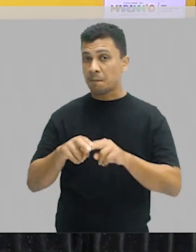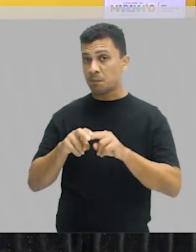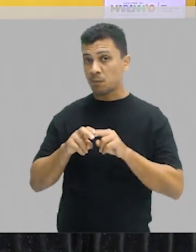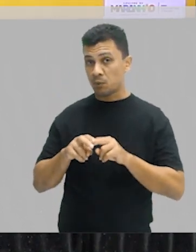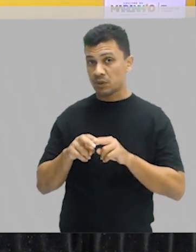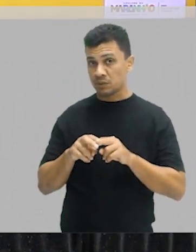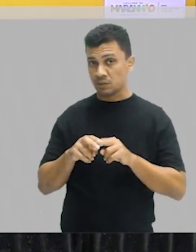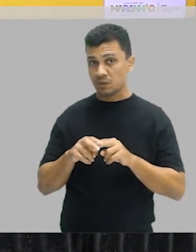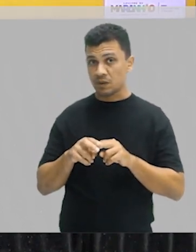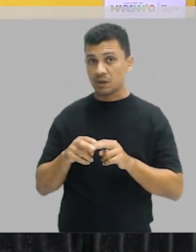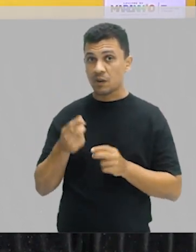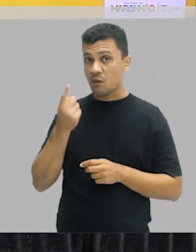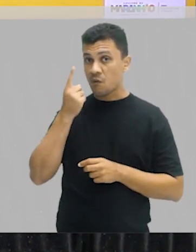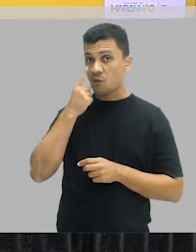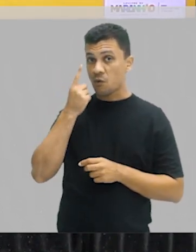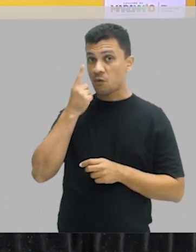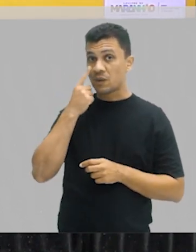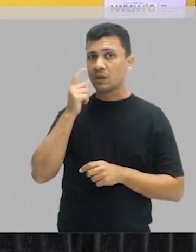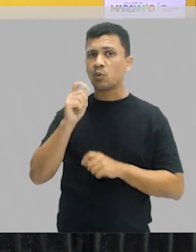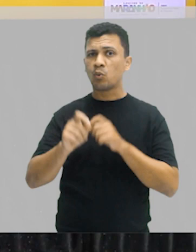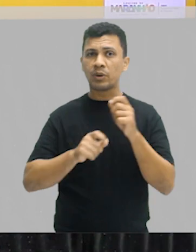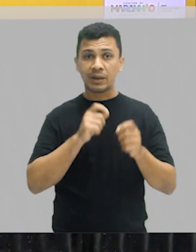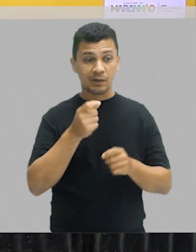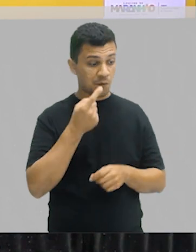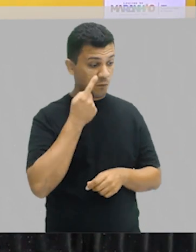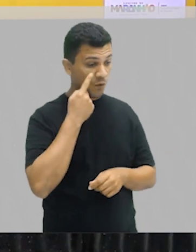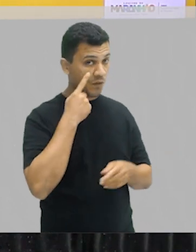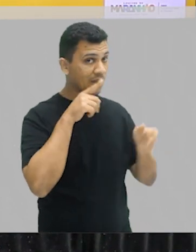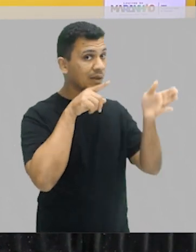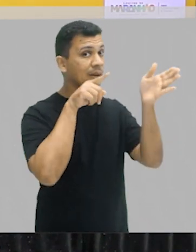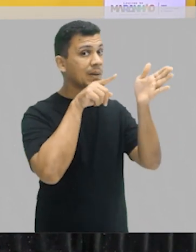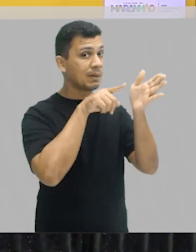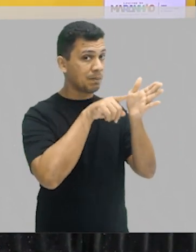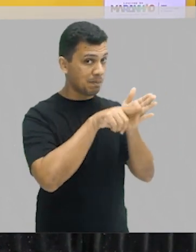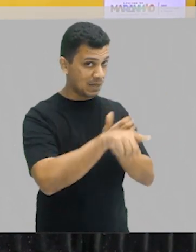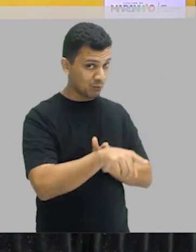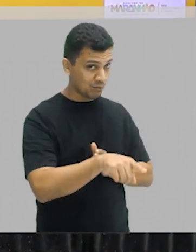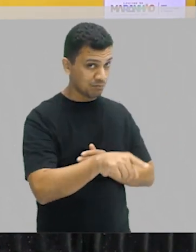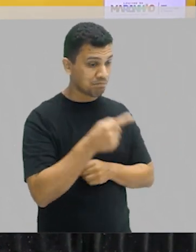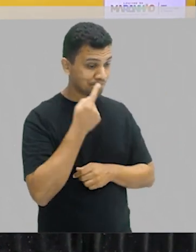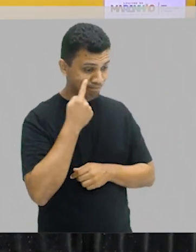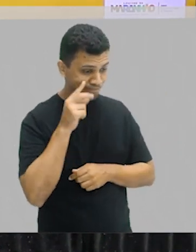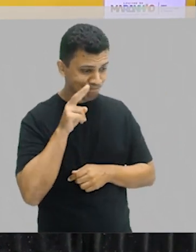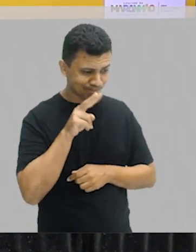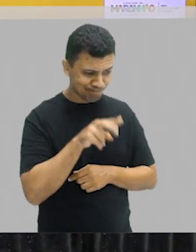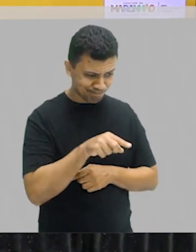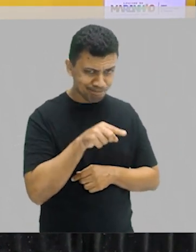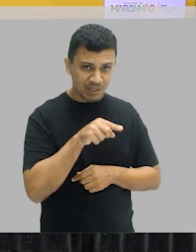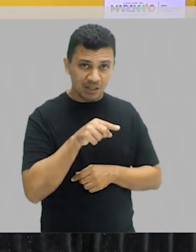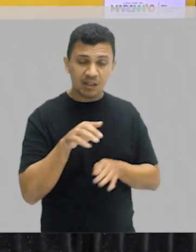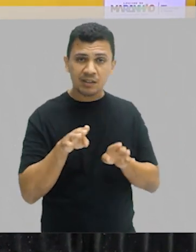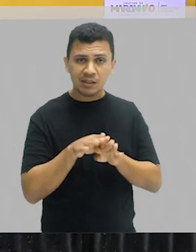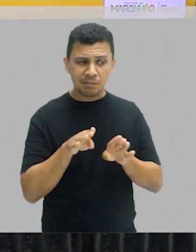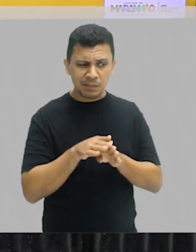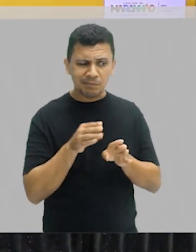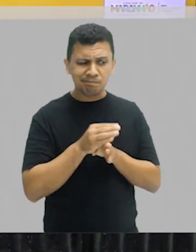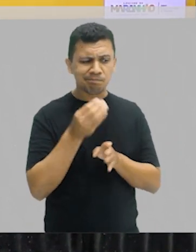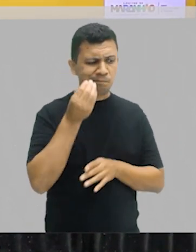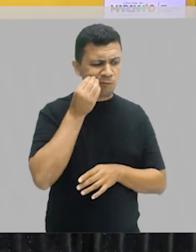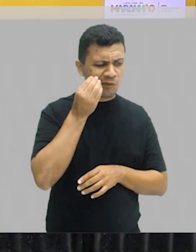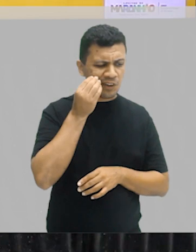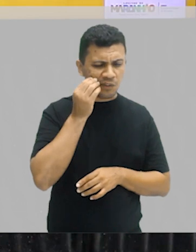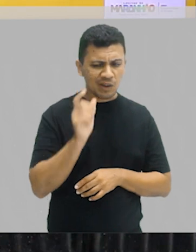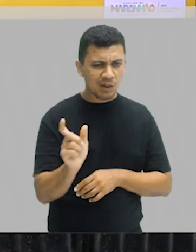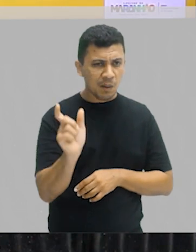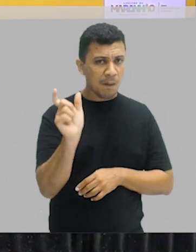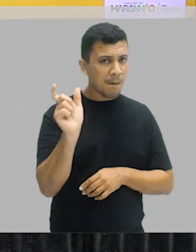para o enunciado da questão, para saber o que o enunciado da questão me pede, e também para ir verificando quais são as palavras